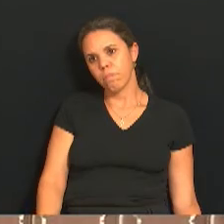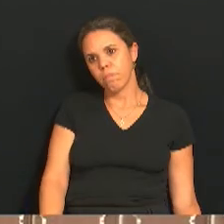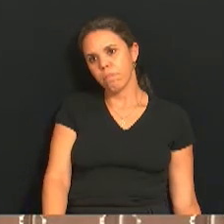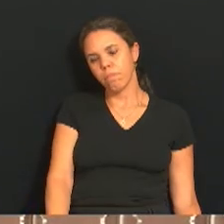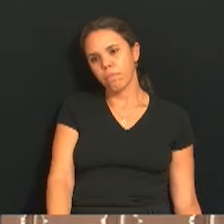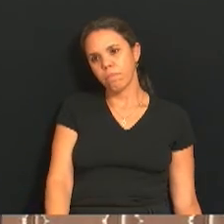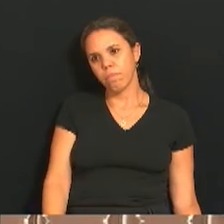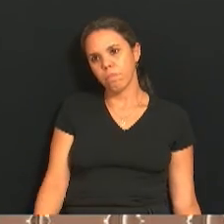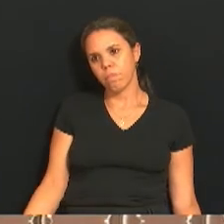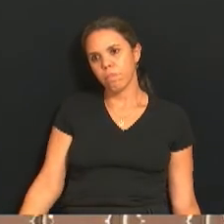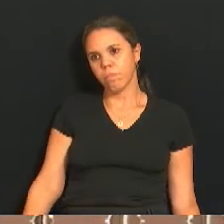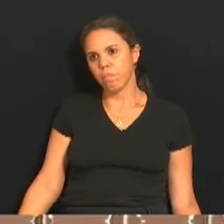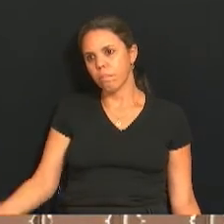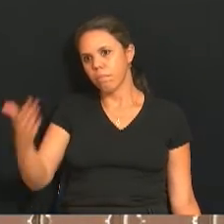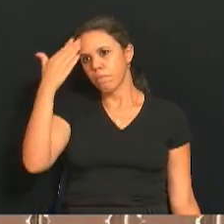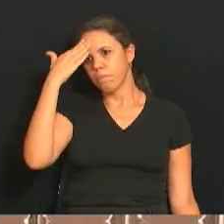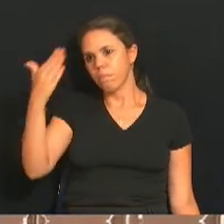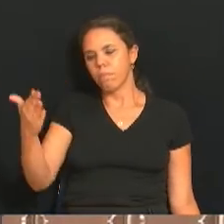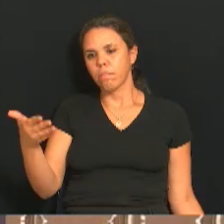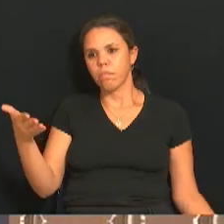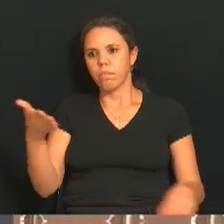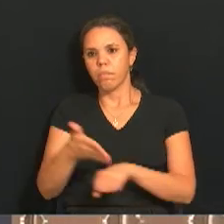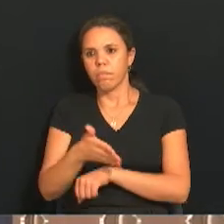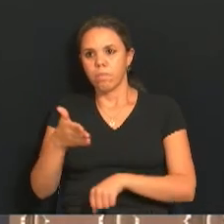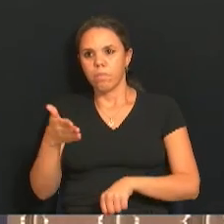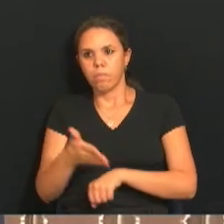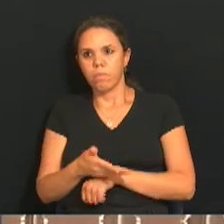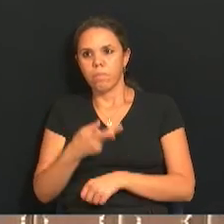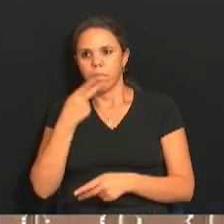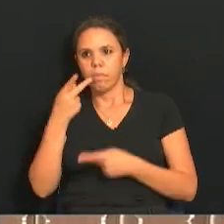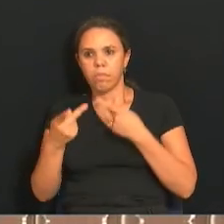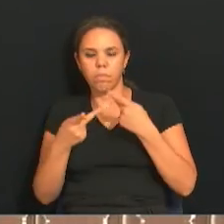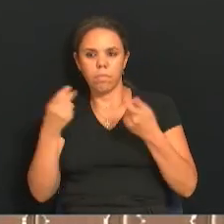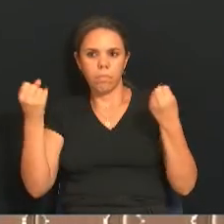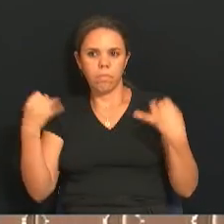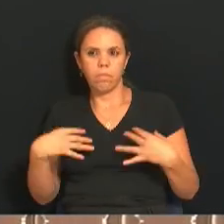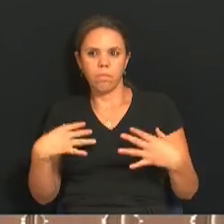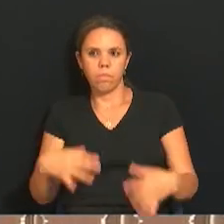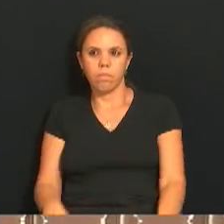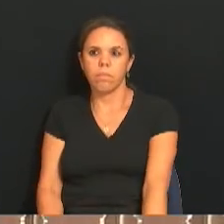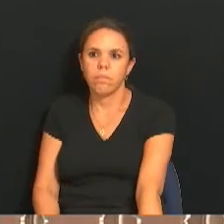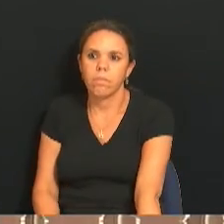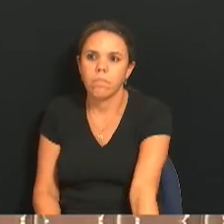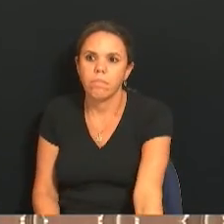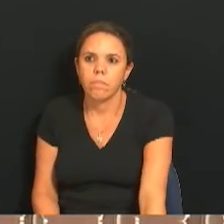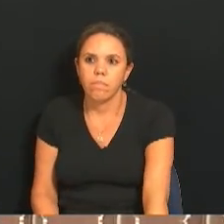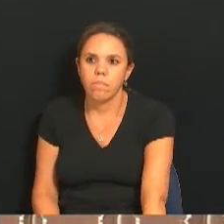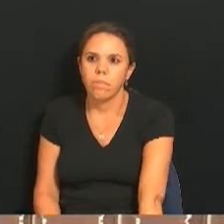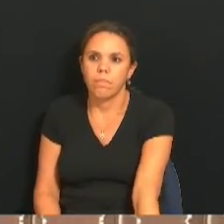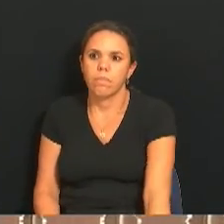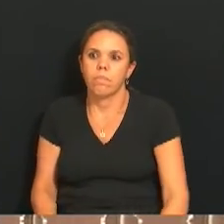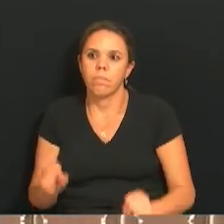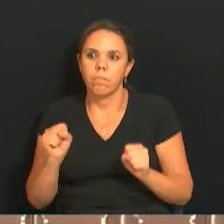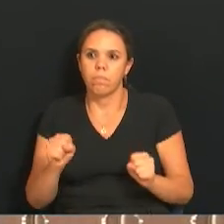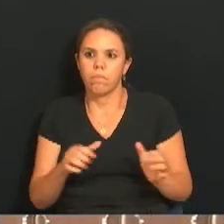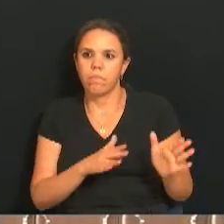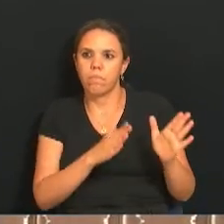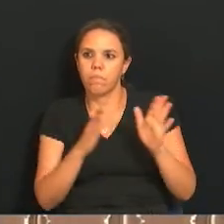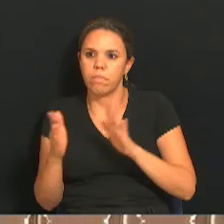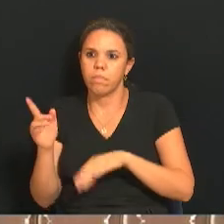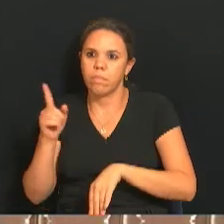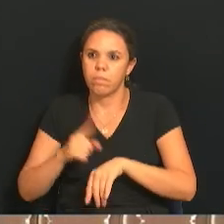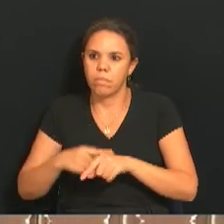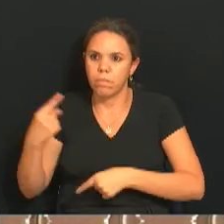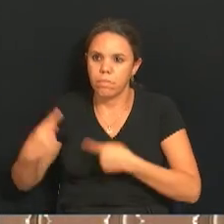Coronel, agradeço pela sua participação, pelas palavras, né? A gente poderia realmente ficar aqui um bom tempo, né,